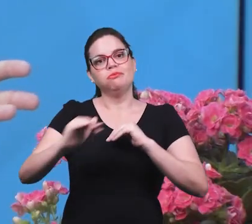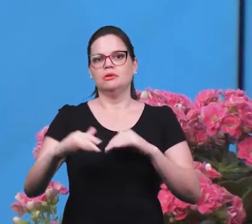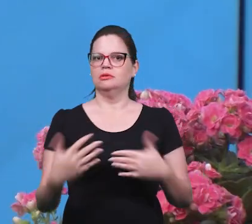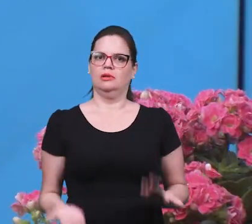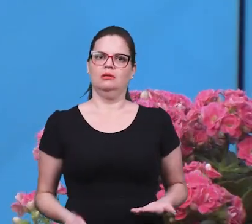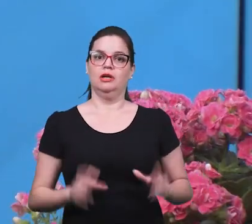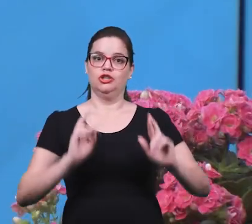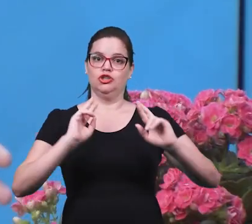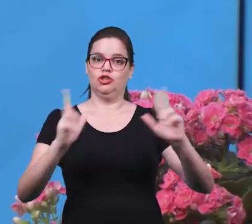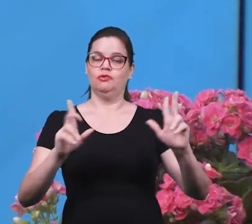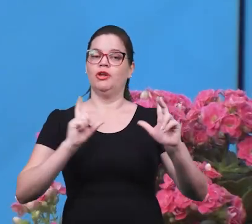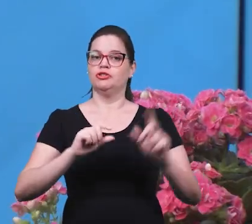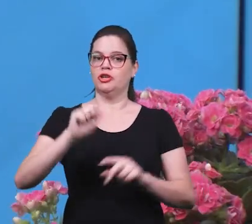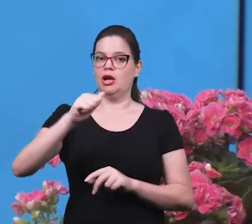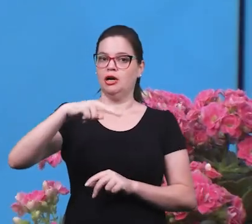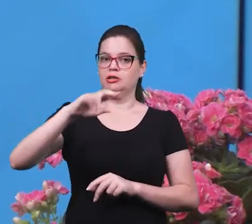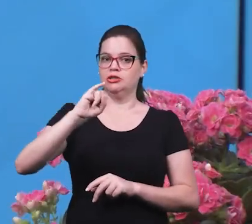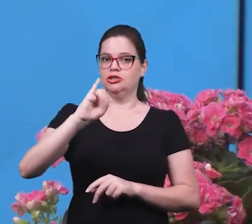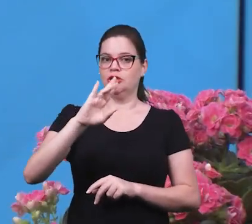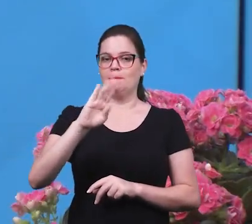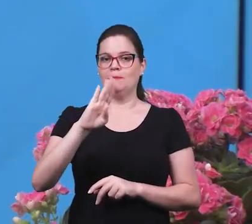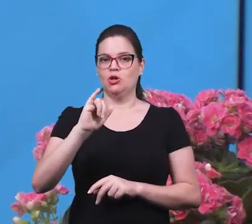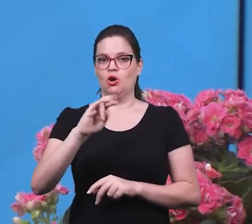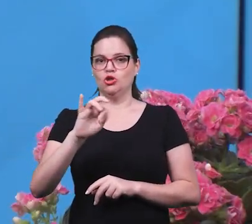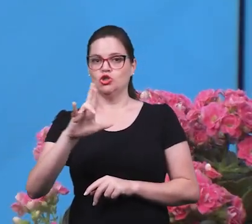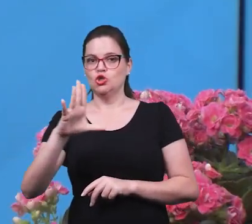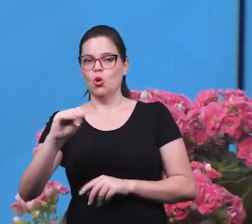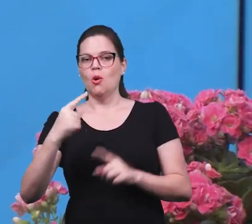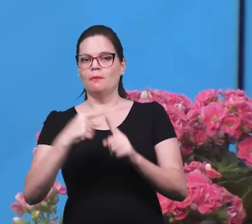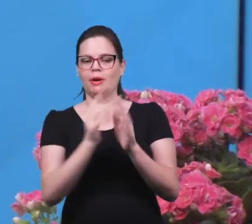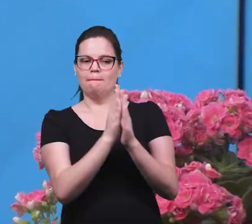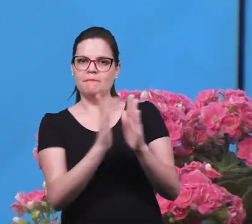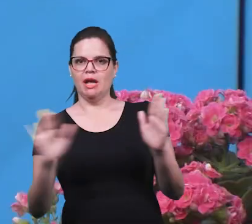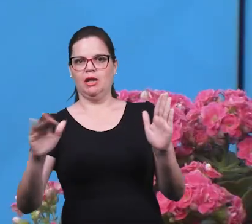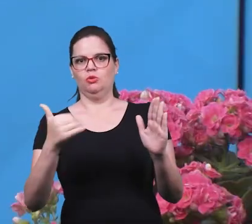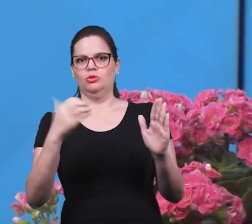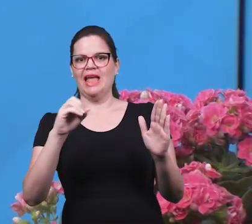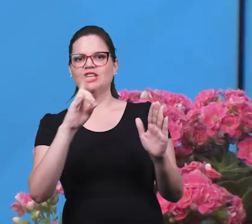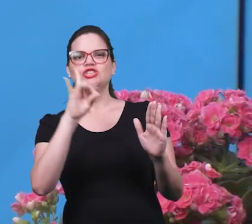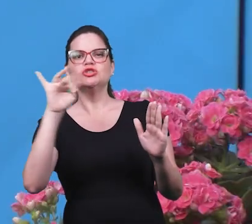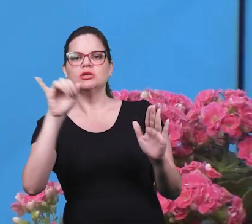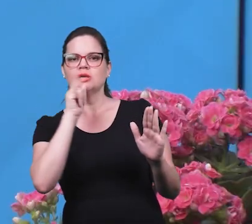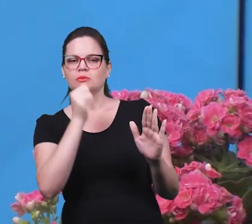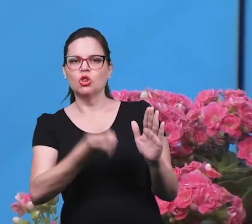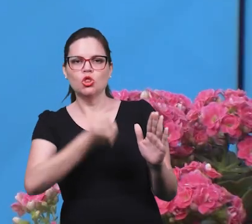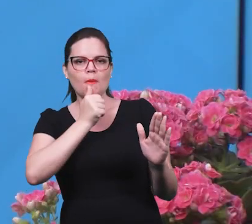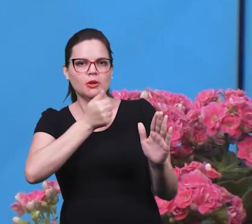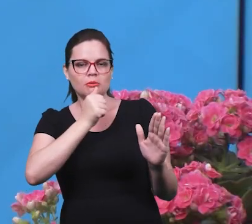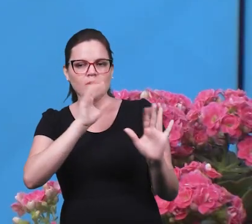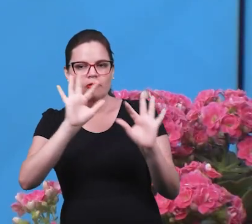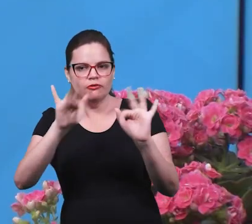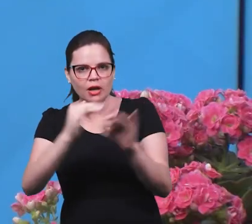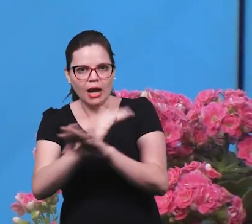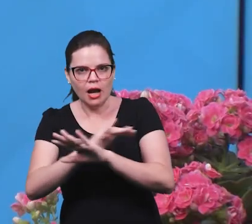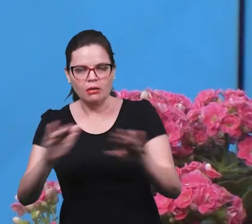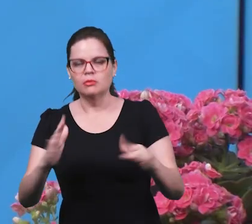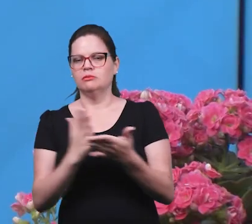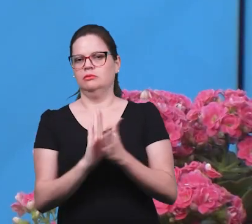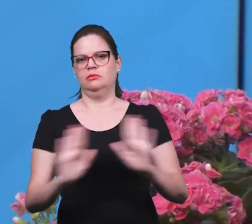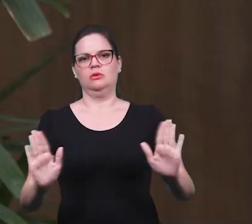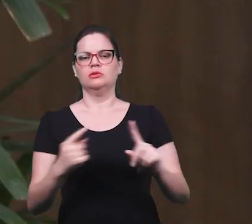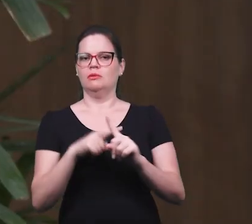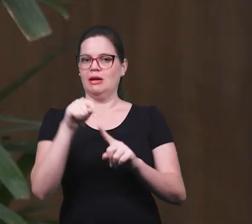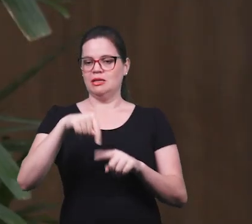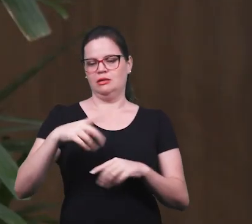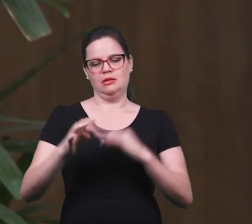antibiótico. sim, Você toma 7, 10, 14 dias, parou, resolveu, você encerra a medicação. Então a gente tem que ter prudência nessa hora.